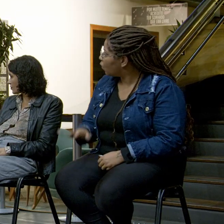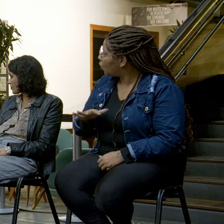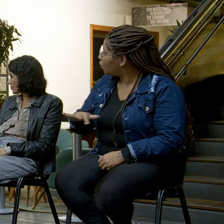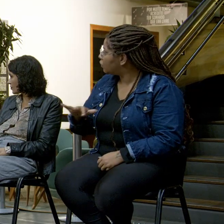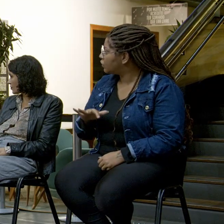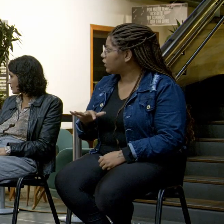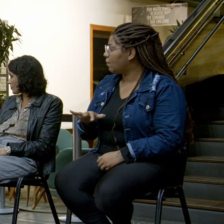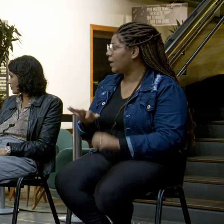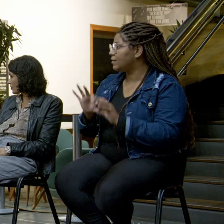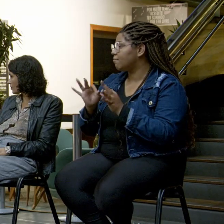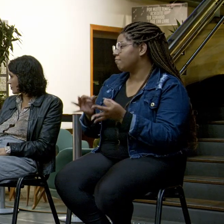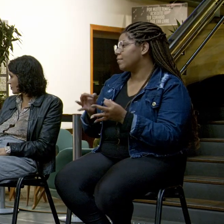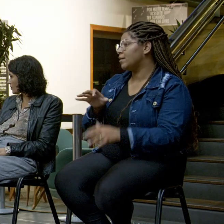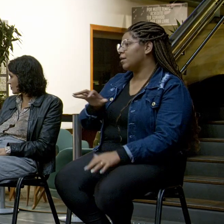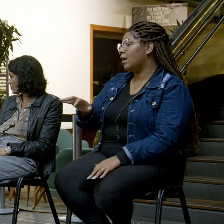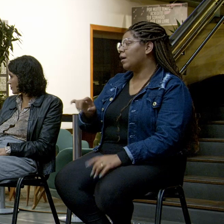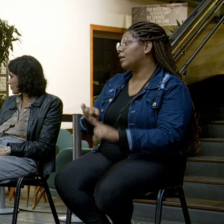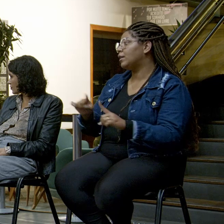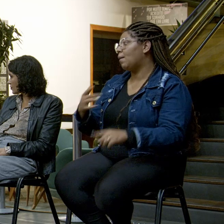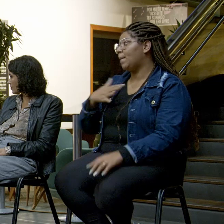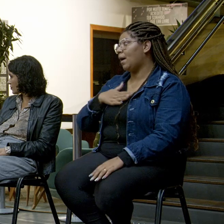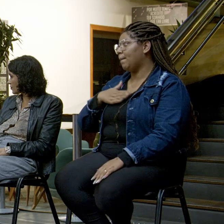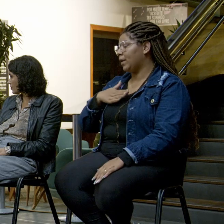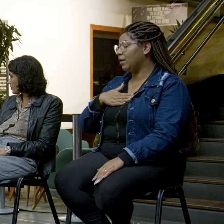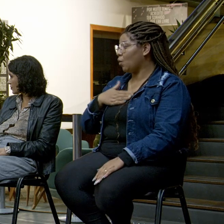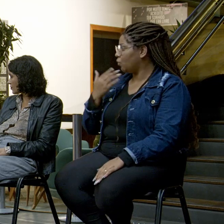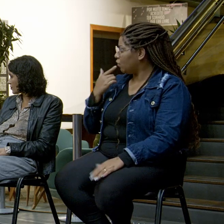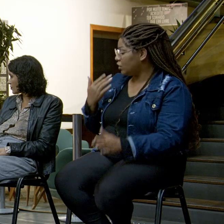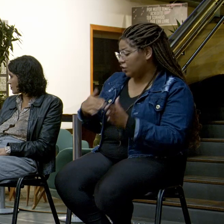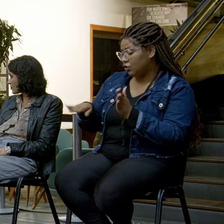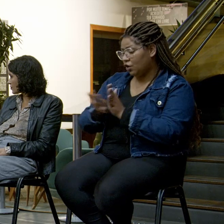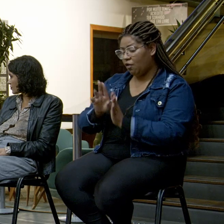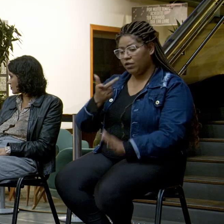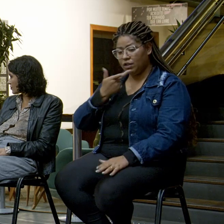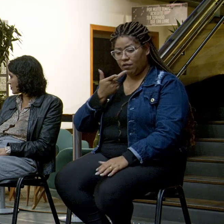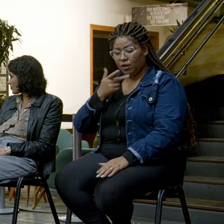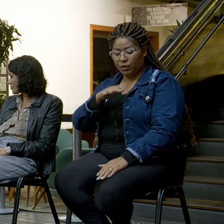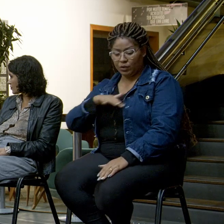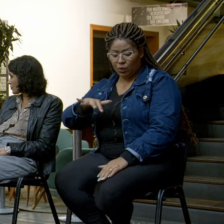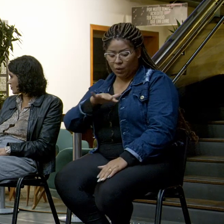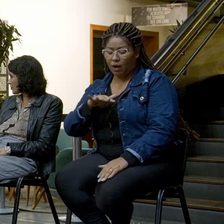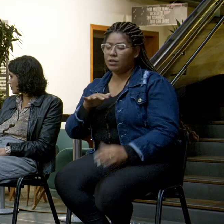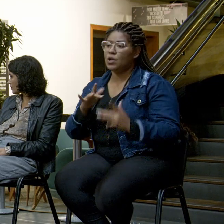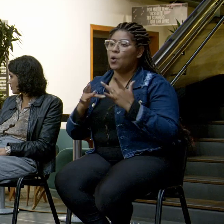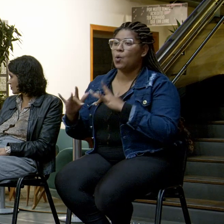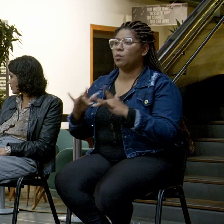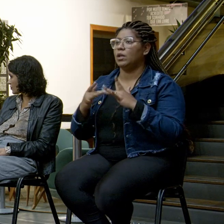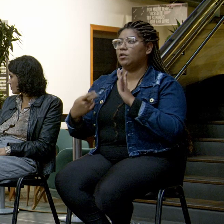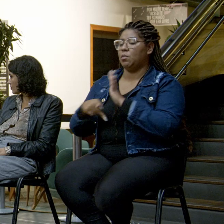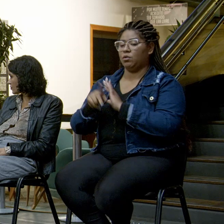aquela situação. Então, isso foi uma questão para mim. Quando você chegou, você comentou dessa presença, da sua relação com a